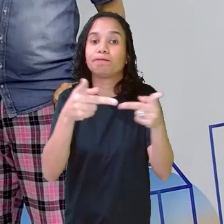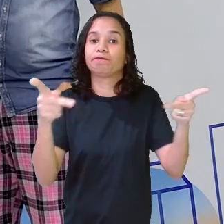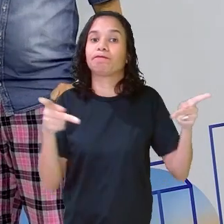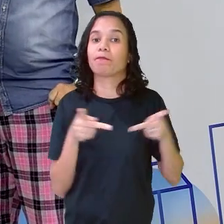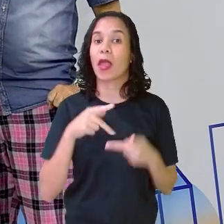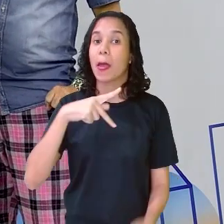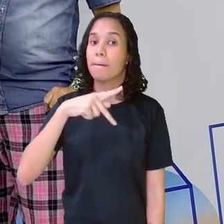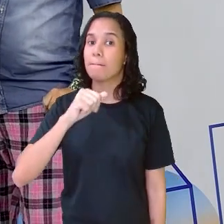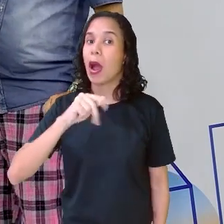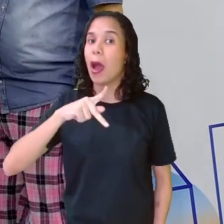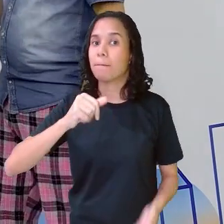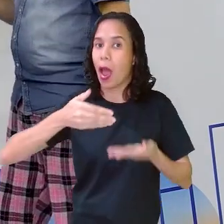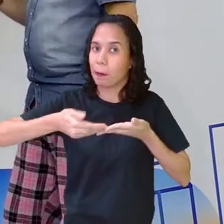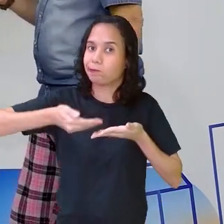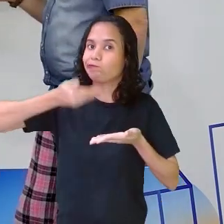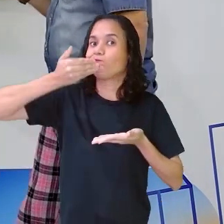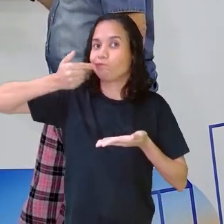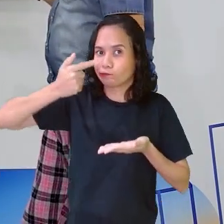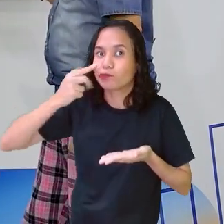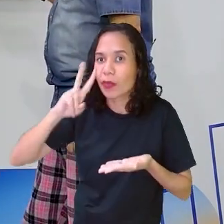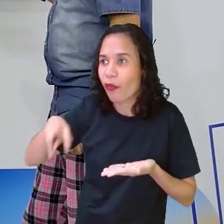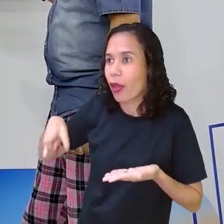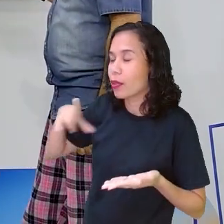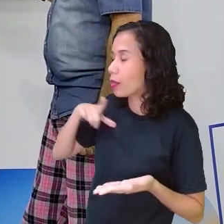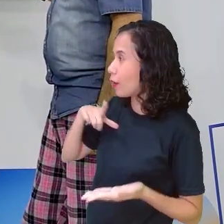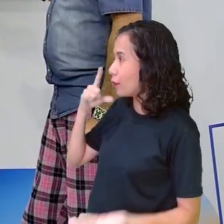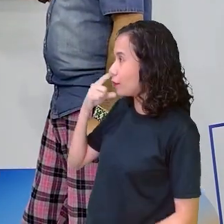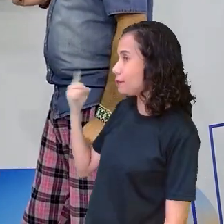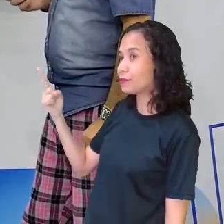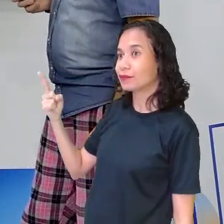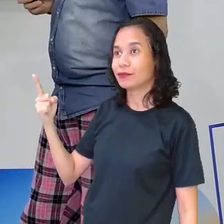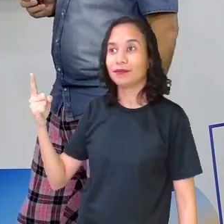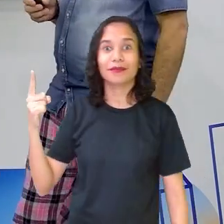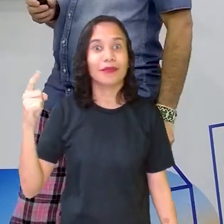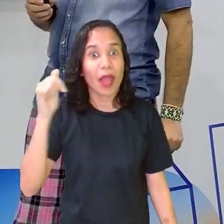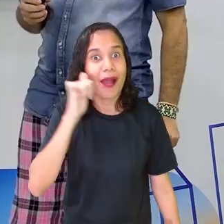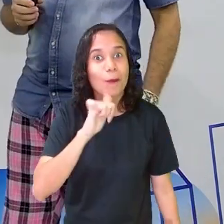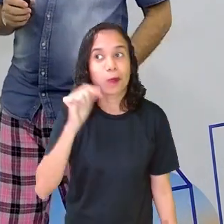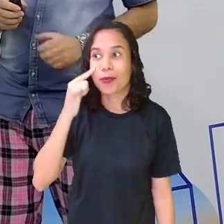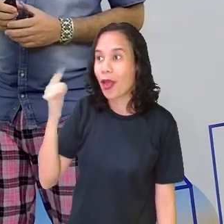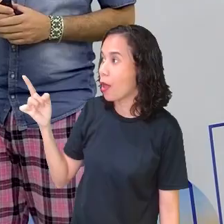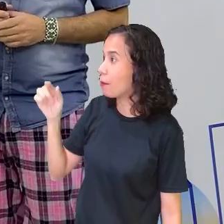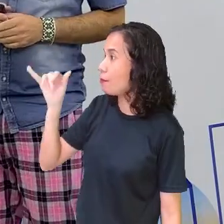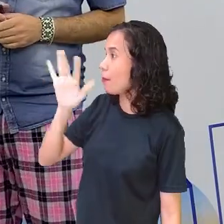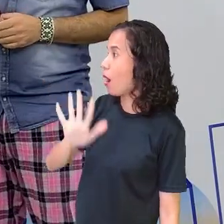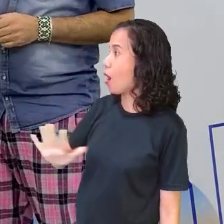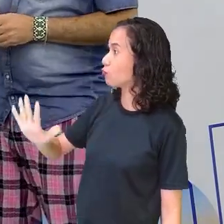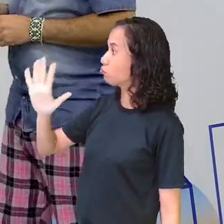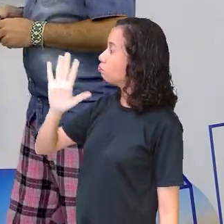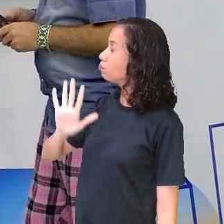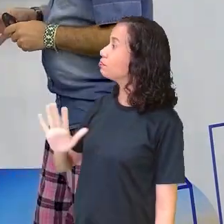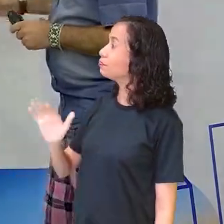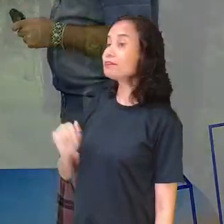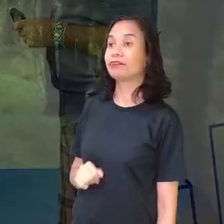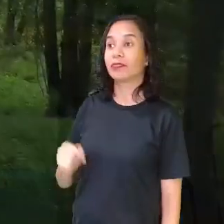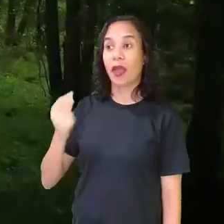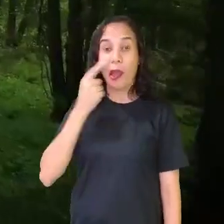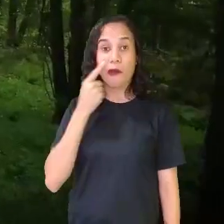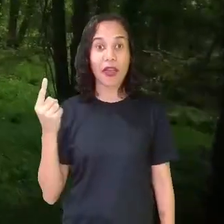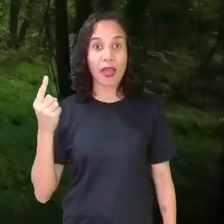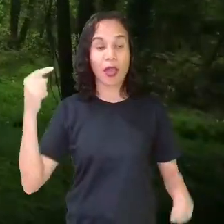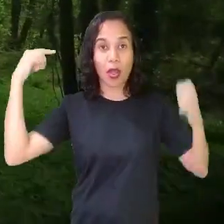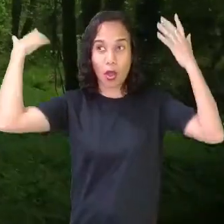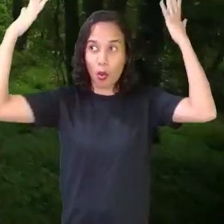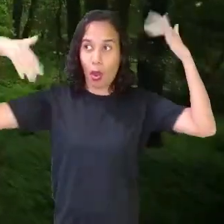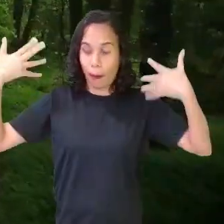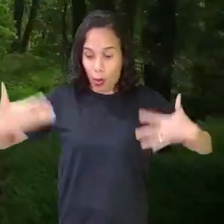papa. É, vamos ver se tem aqui, ó. Olha ela, olha essa imagem aqui. Tá vendo o cabelo